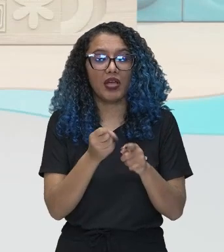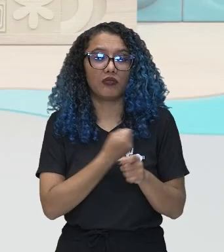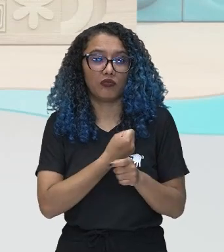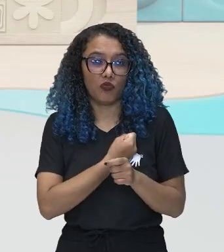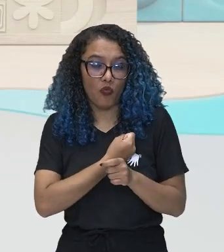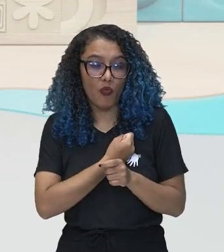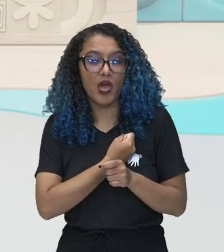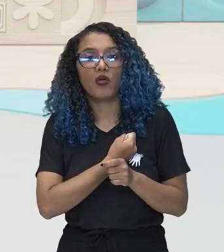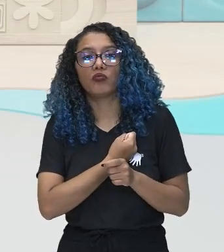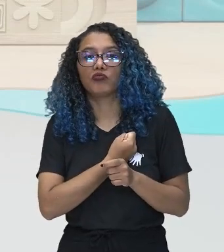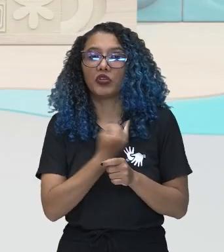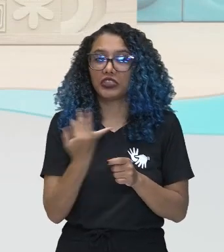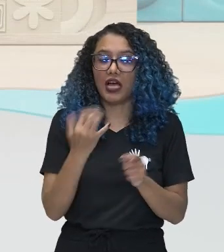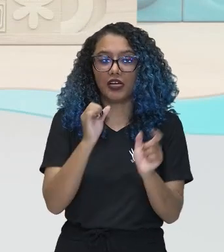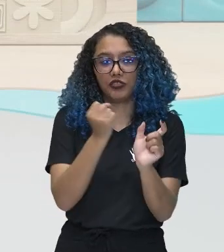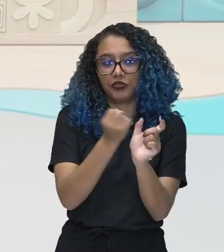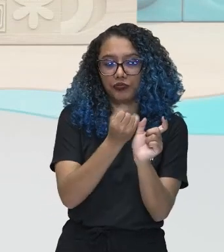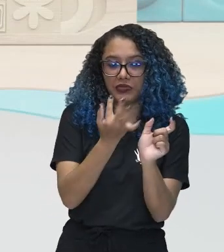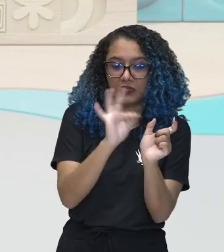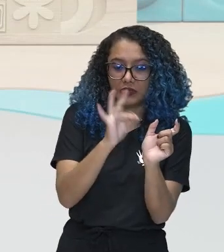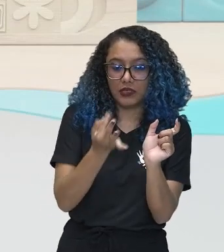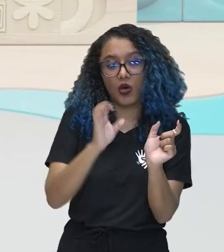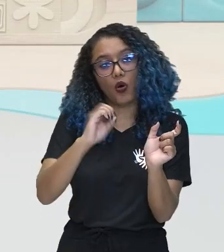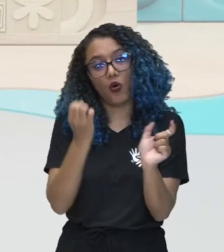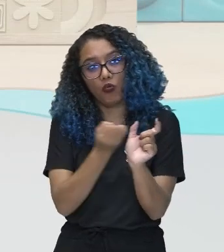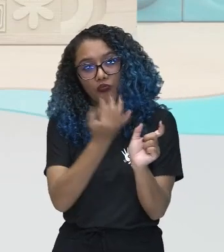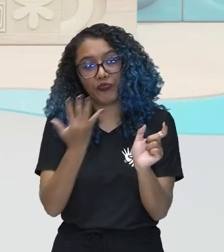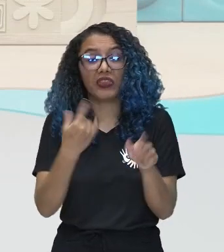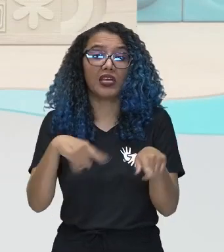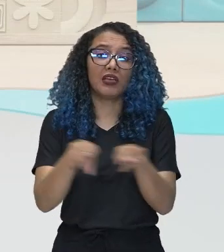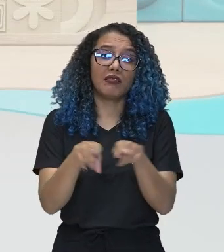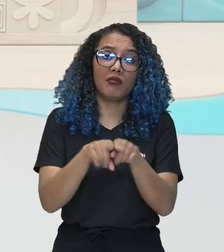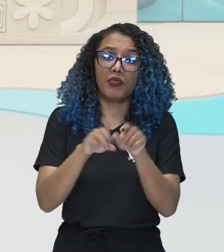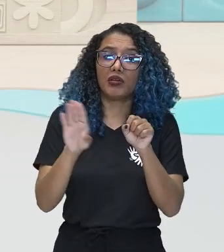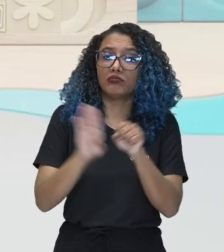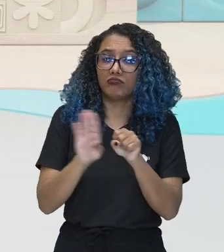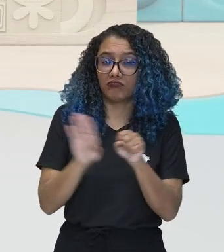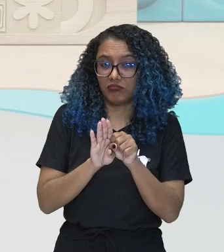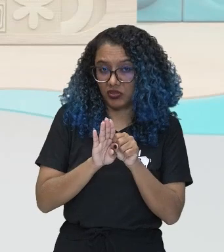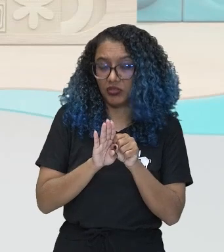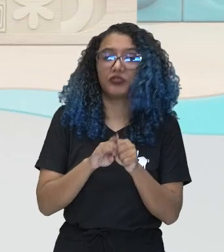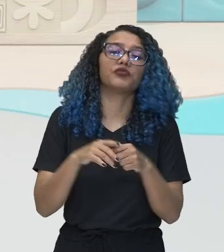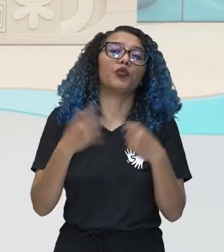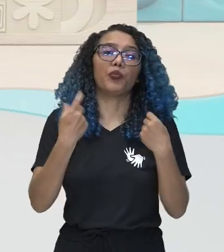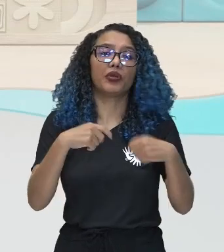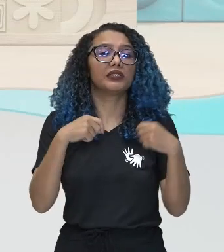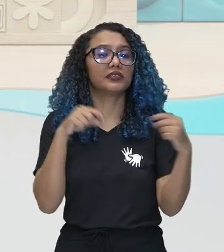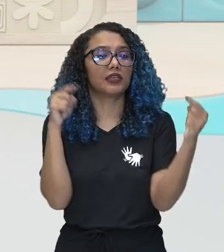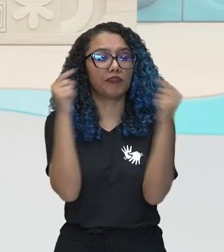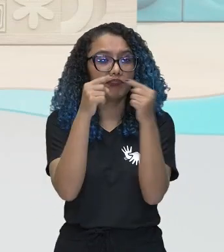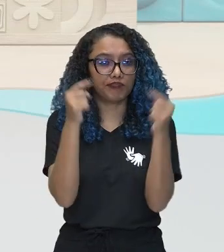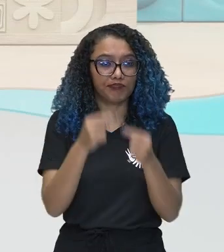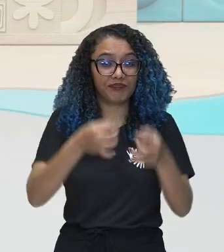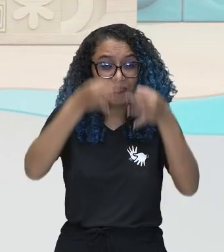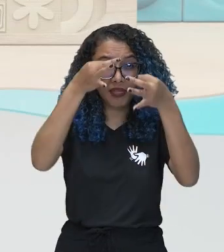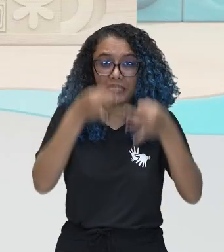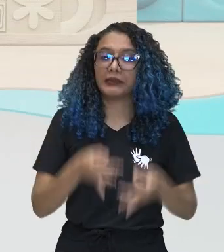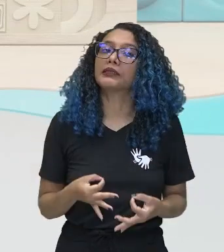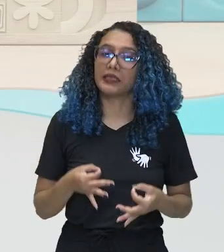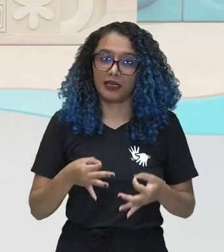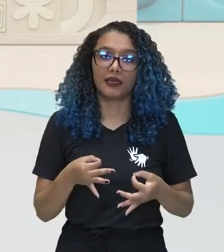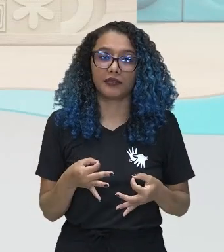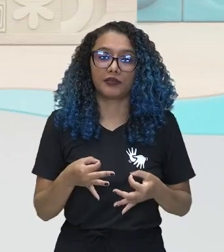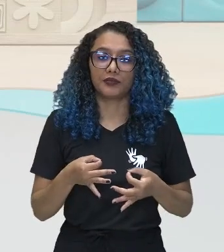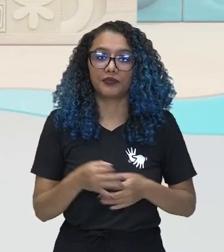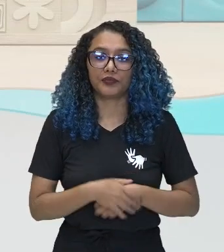ou plural, com o substantivo, vão ali concordar, tá? Ao qual ele se refere. Então, eles têm